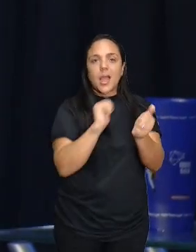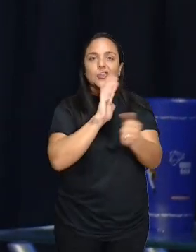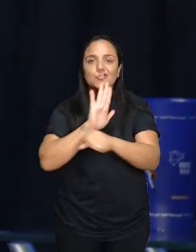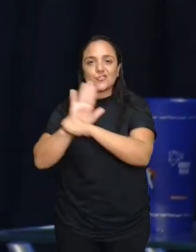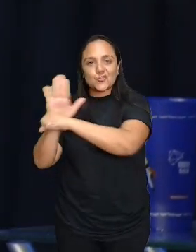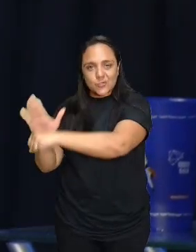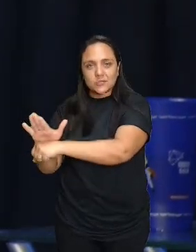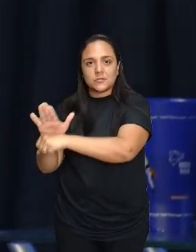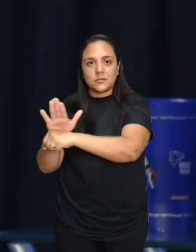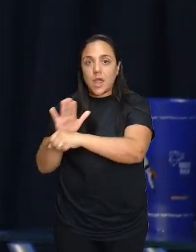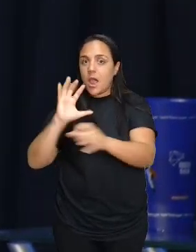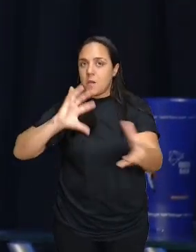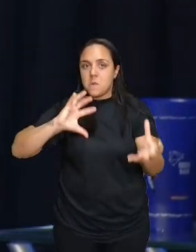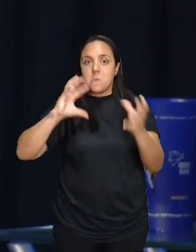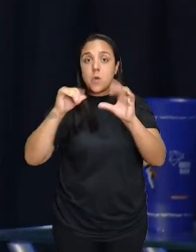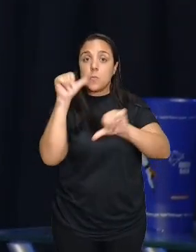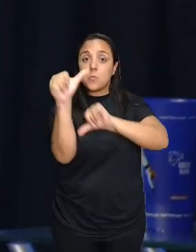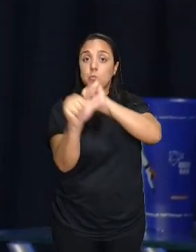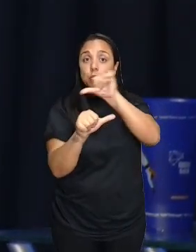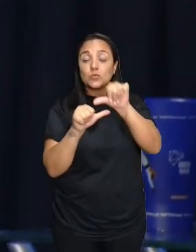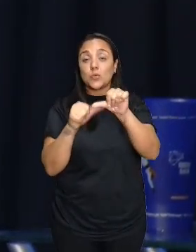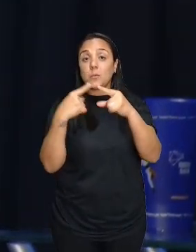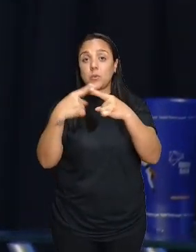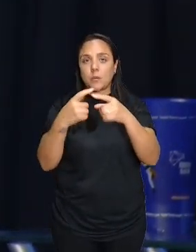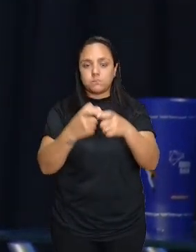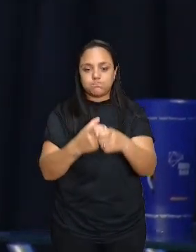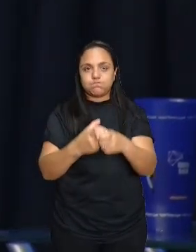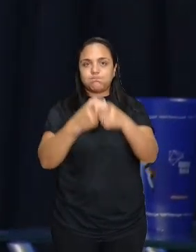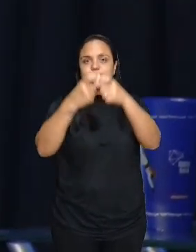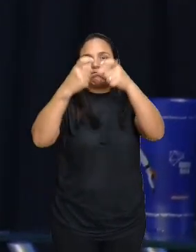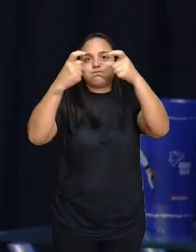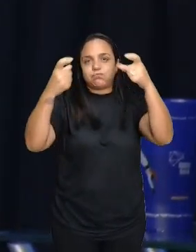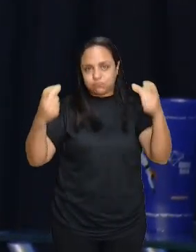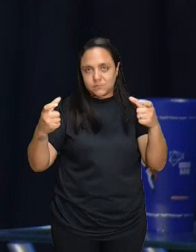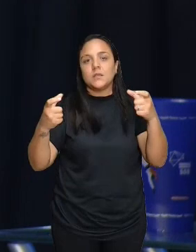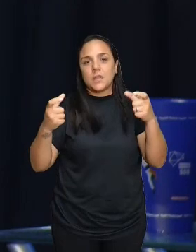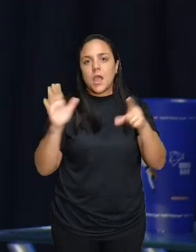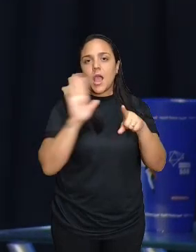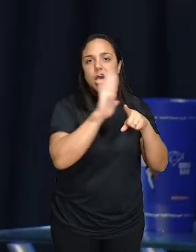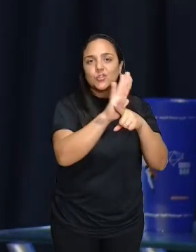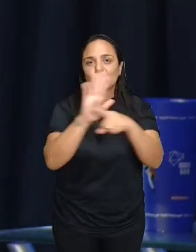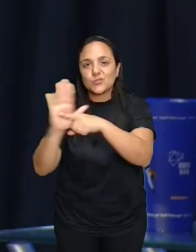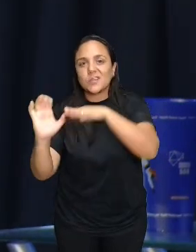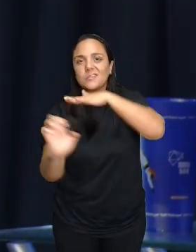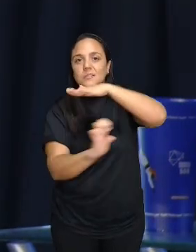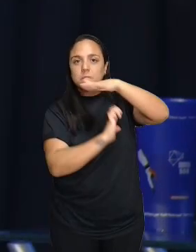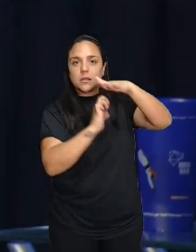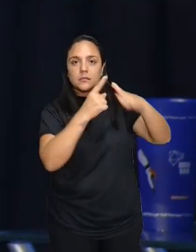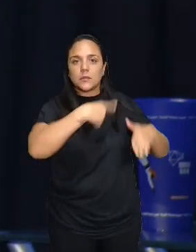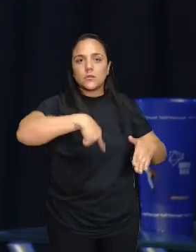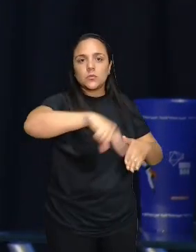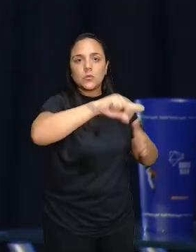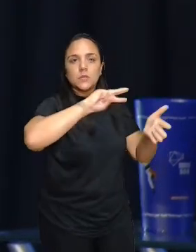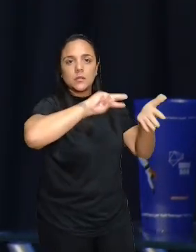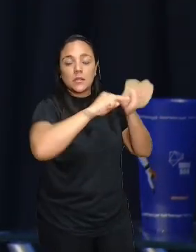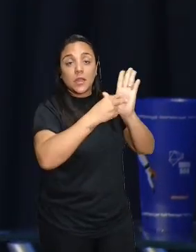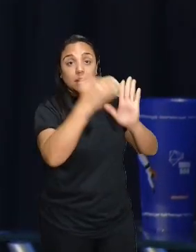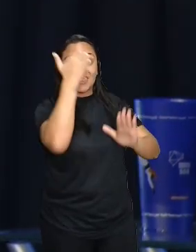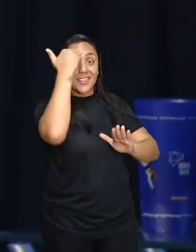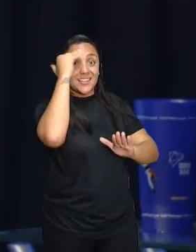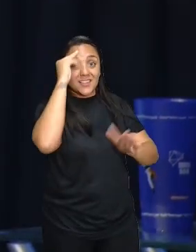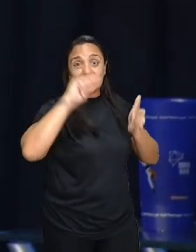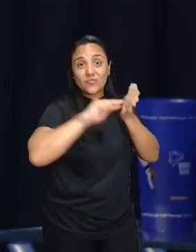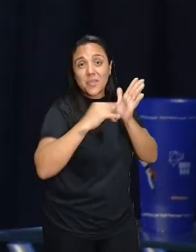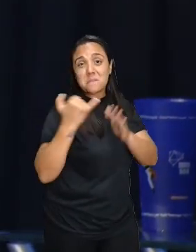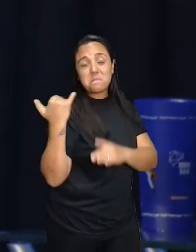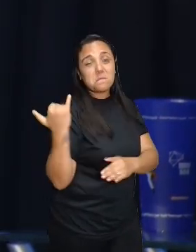Mature Jobs para ser Mature, porque é muito mais do que o Jobs. Hoje a gente ajuda as empresas a entenderem a importância disso, né, o